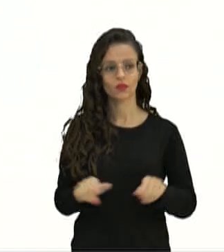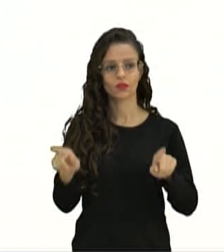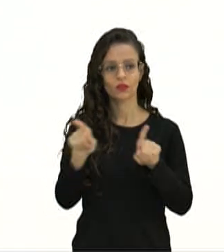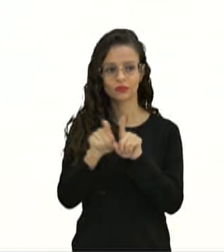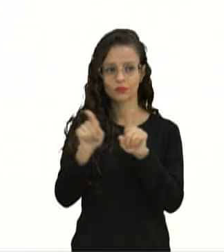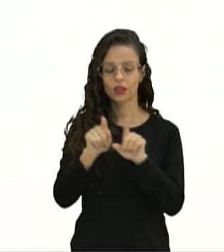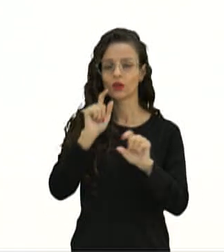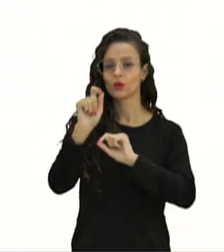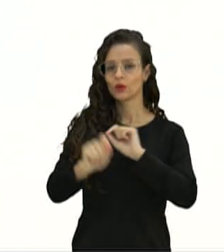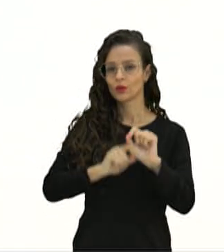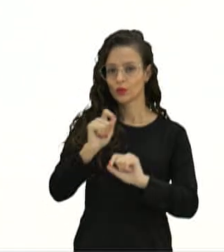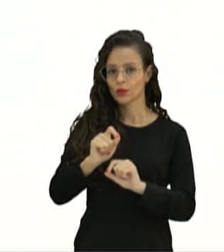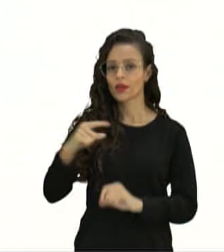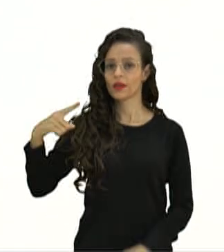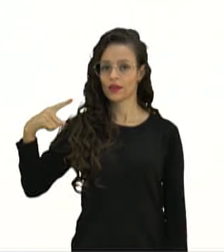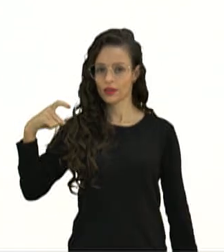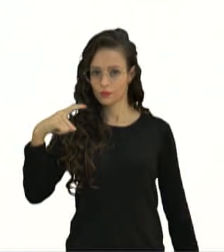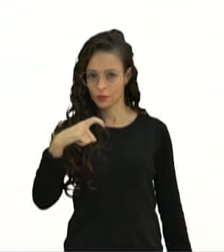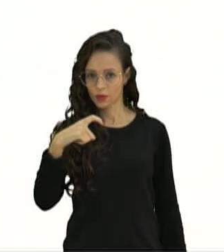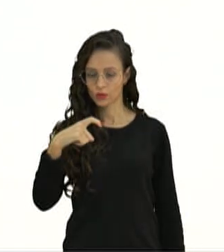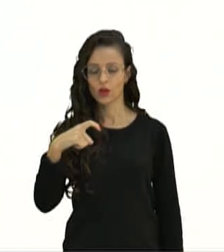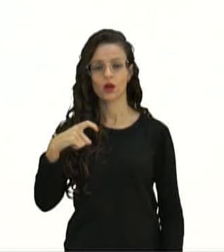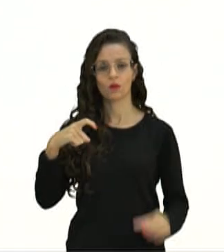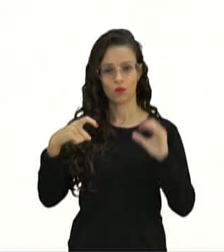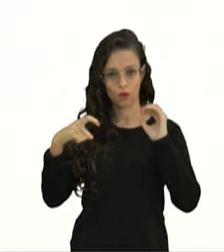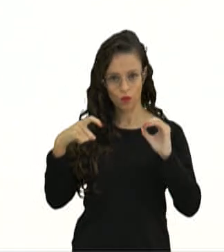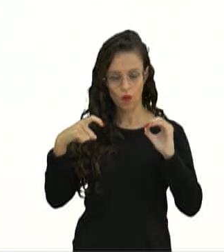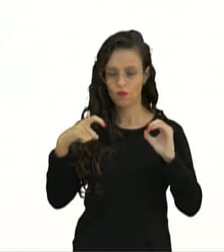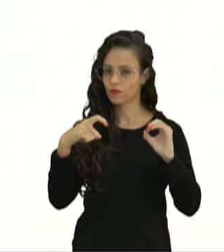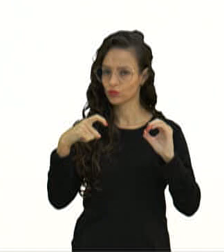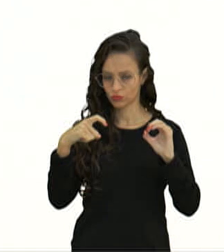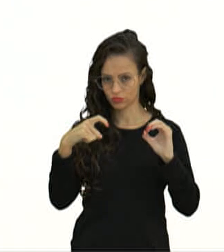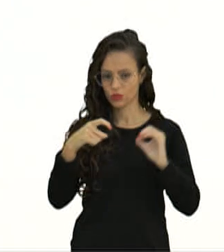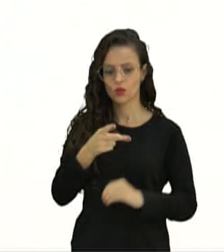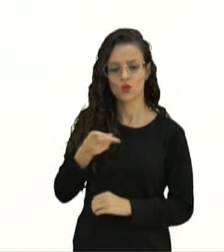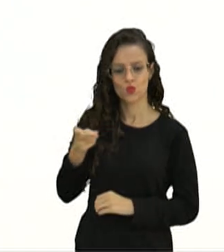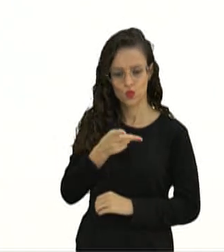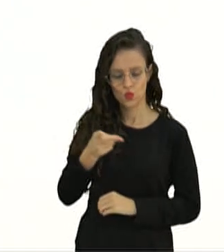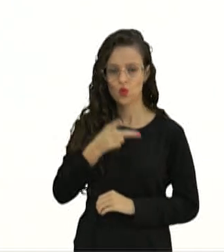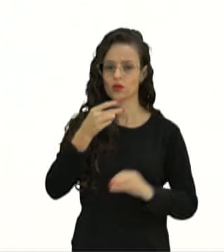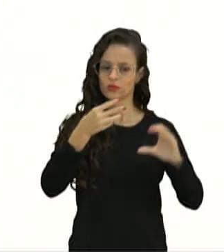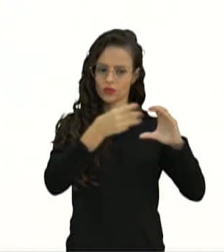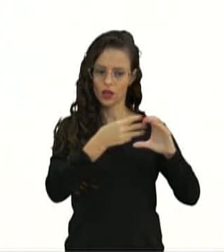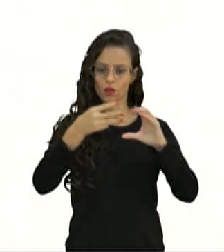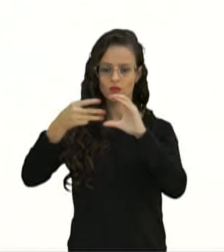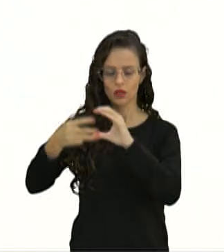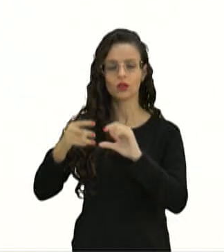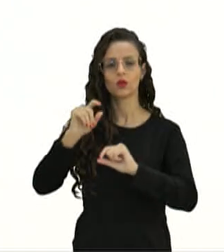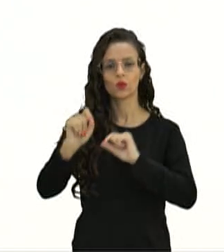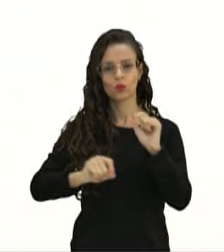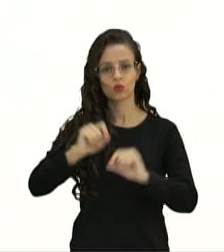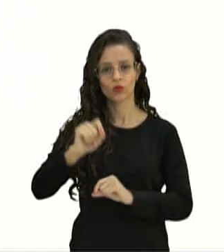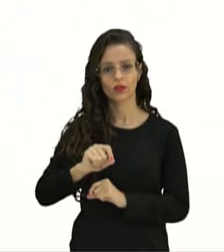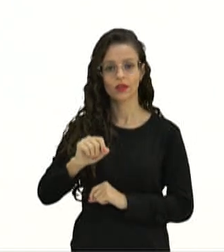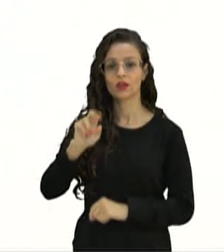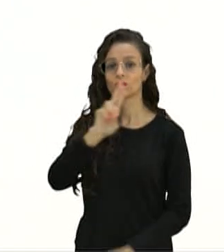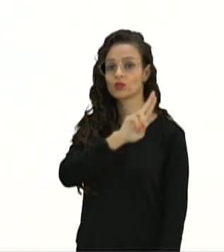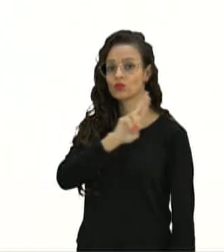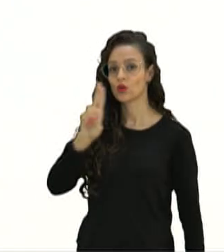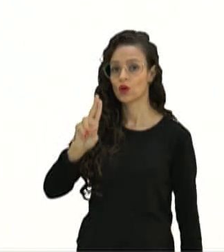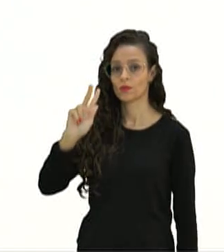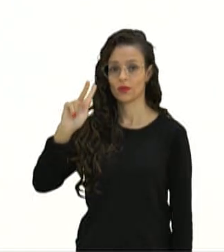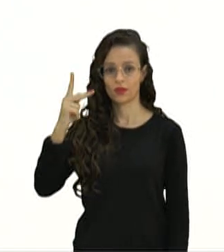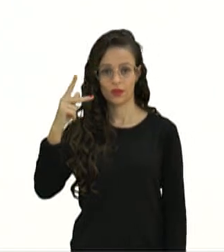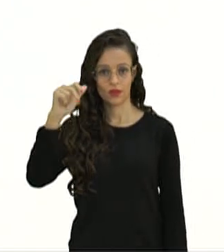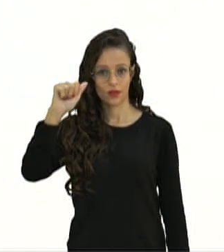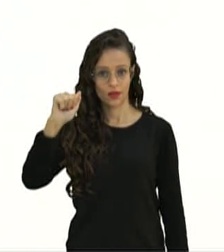tanto o espermatozoide quanto o óvulo são células as quais nós chamamos de haploides.